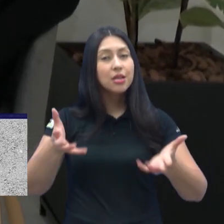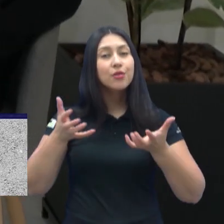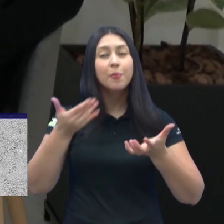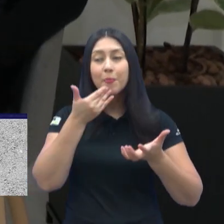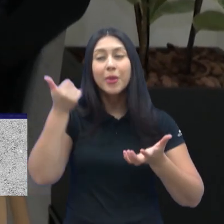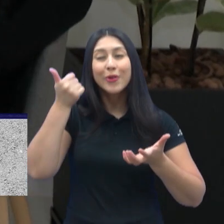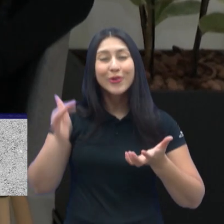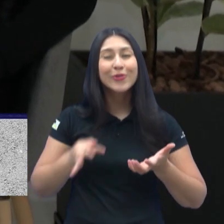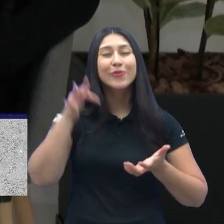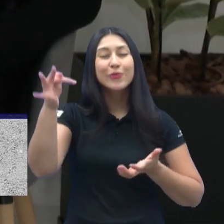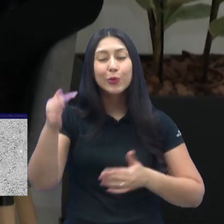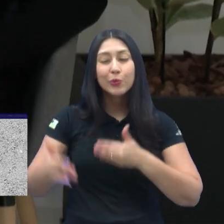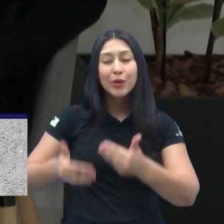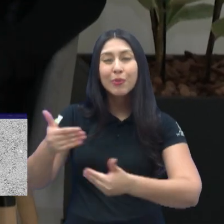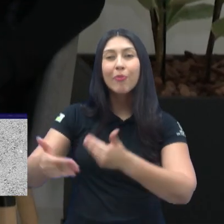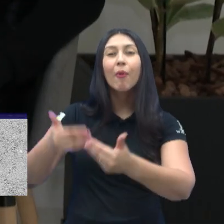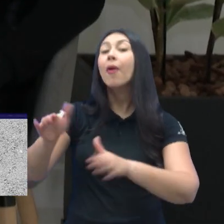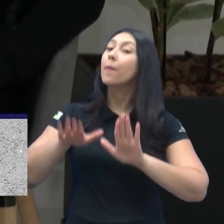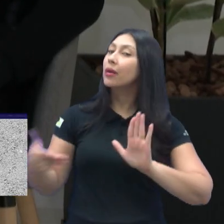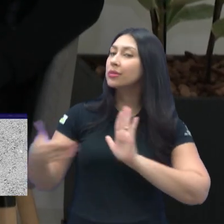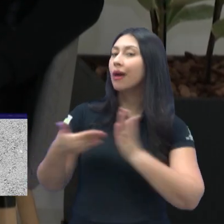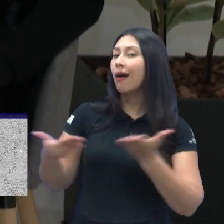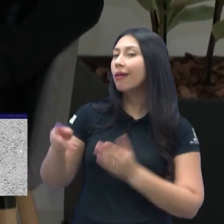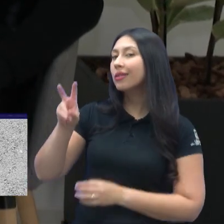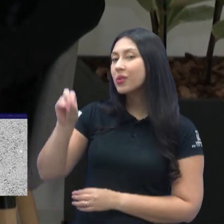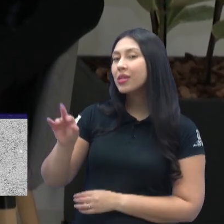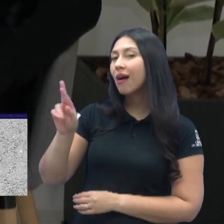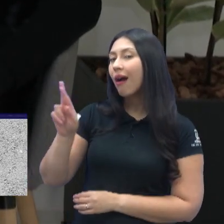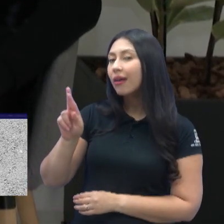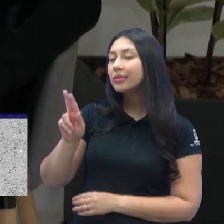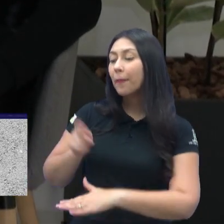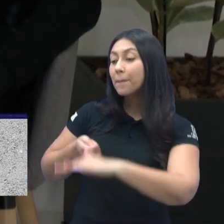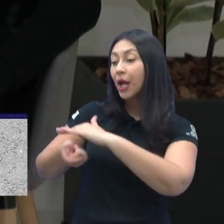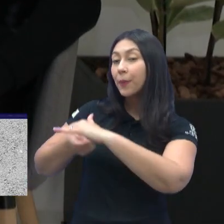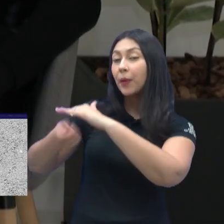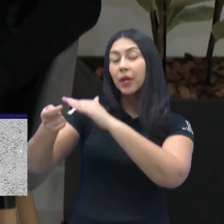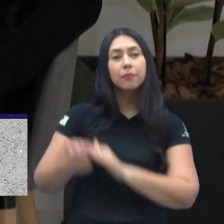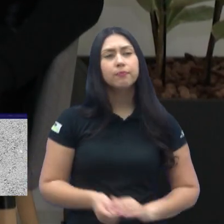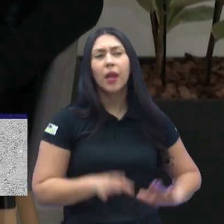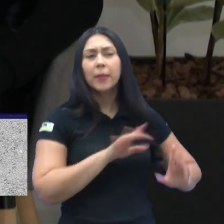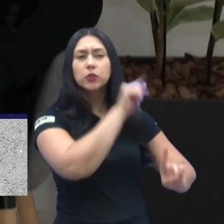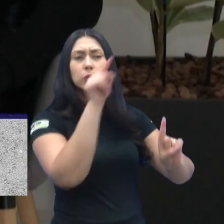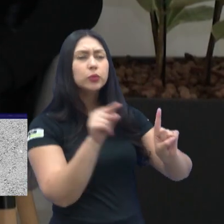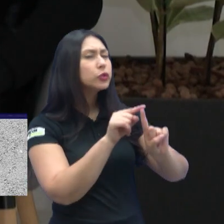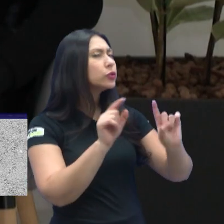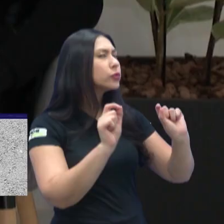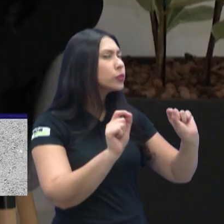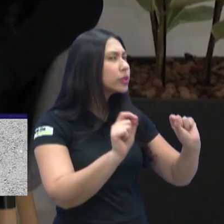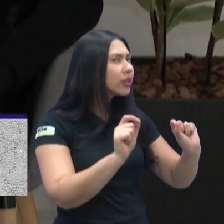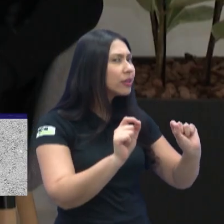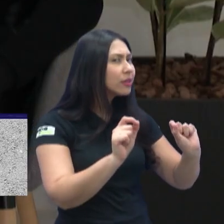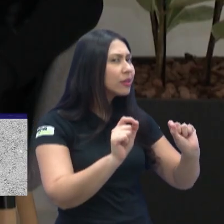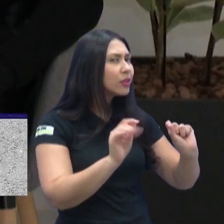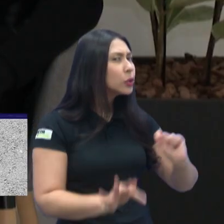valor, conforme o tempo mesmo. Mas por enquanto ainda continuo com R$50. E a sua meta, assim, mais pra frente, é no